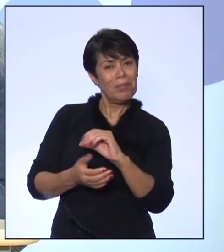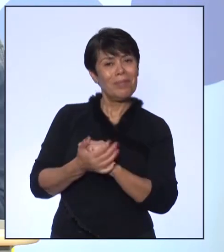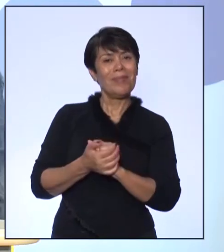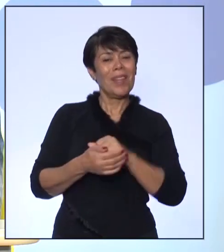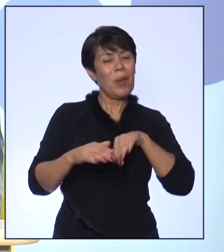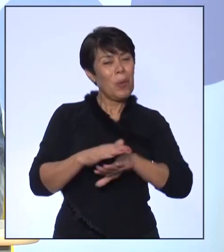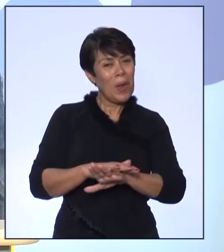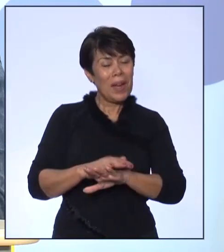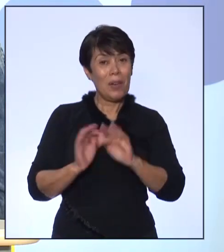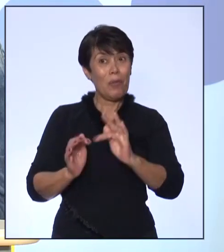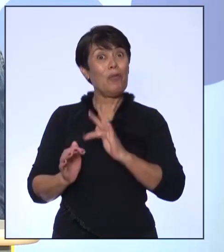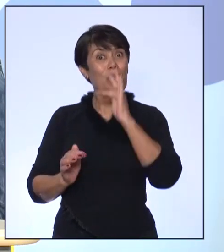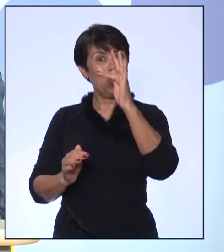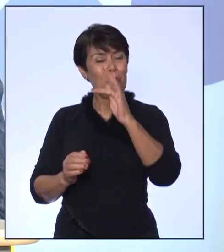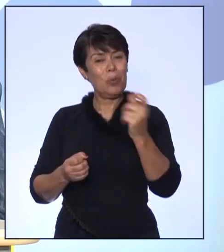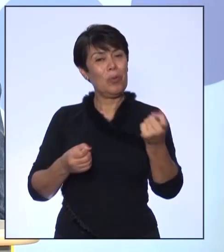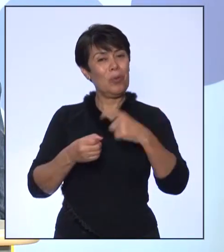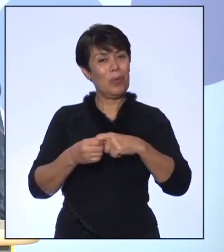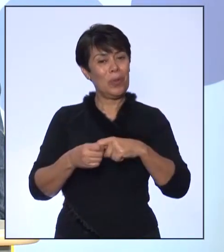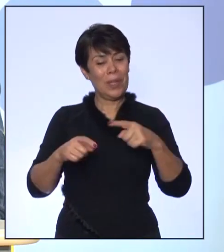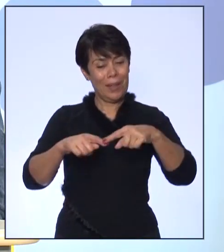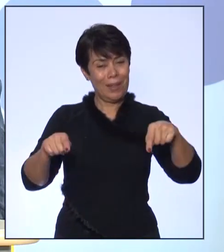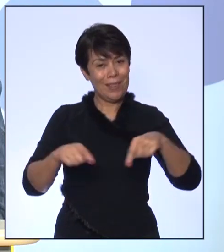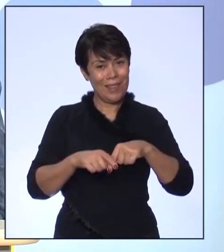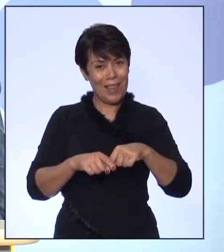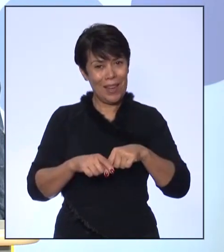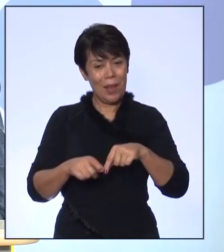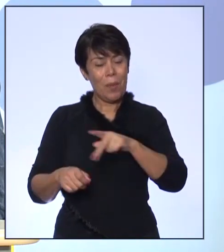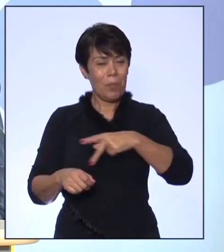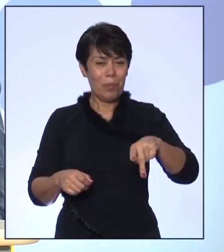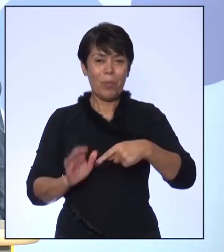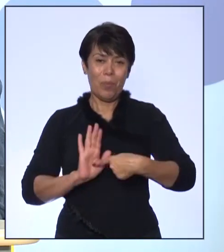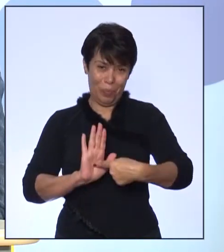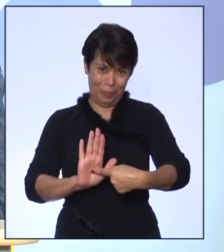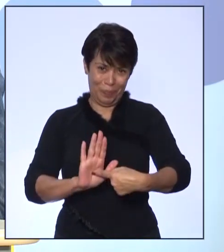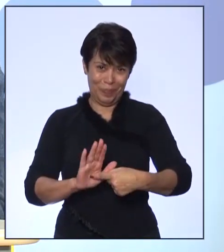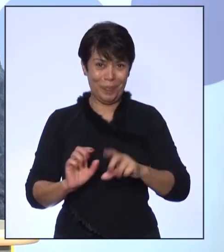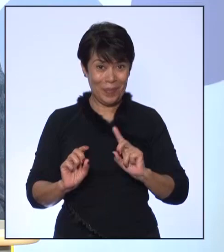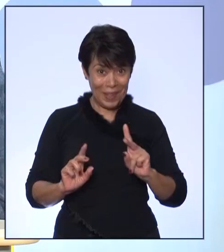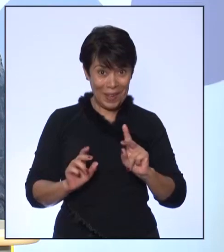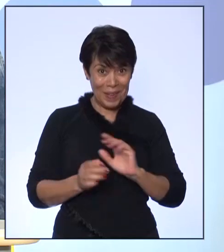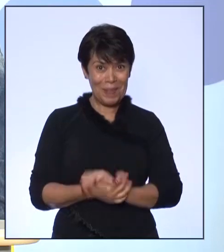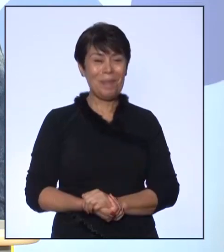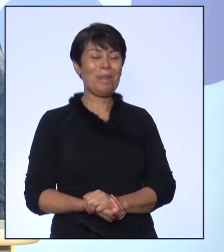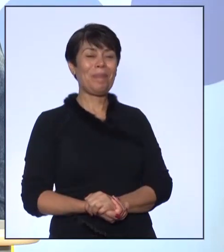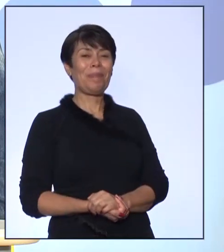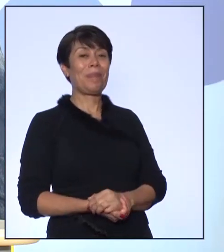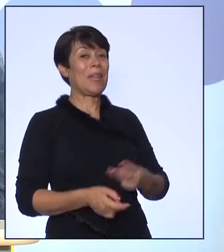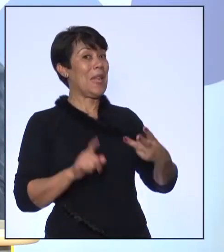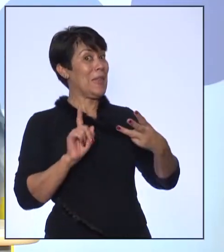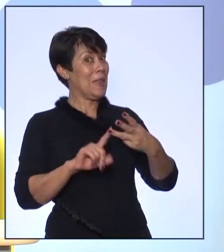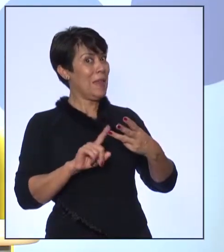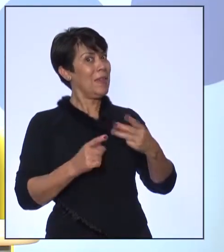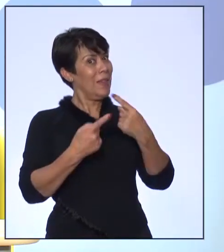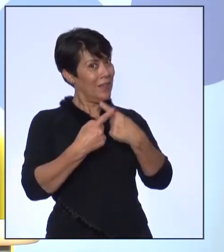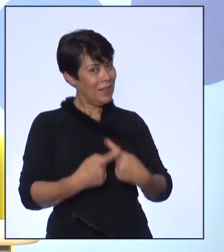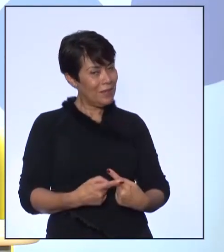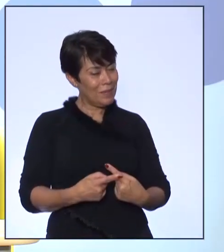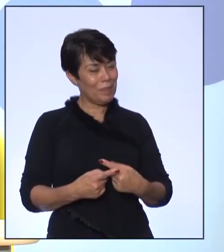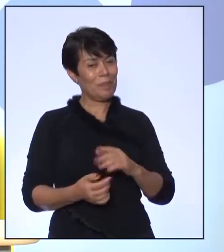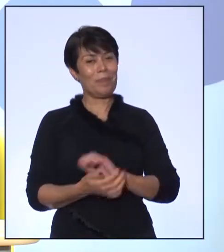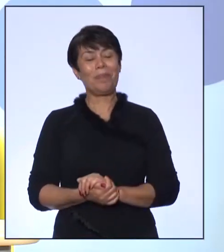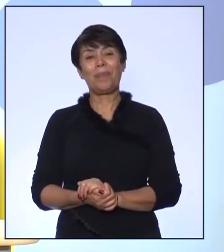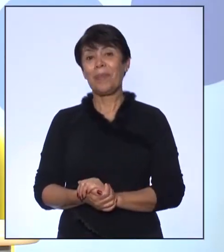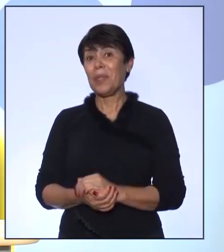este material de pesquisa no retorno às aulas, tá bom? Olha só, vamos lá. Vamos para o terceiro desafio.